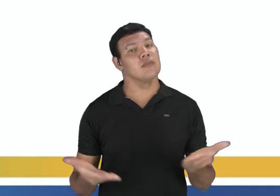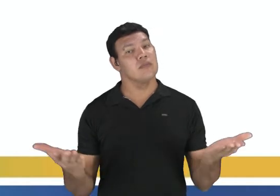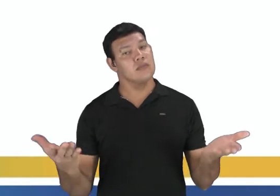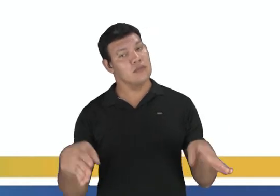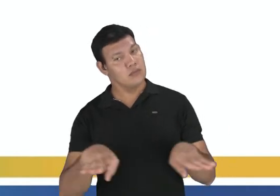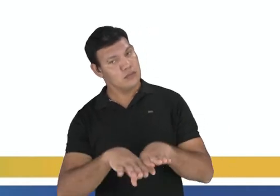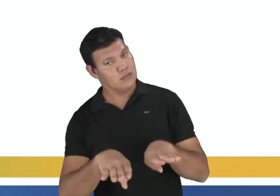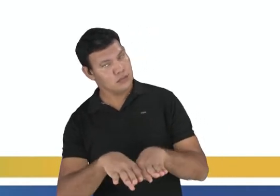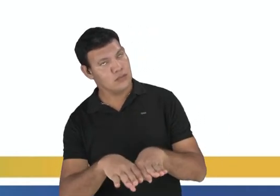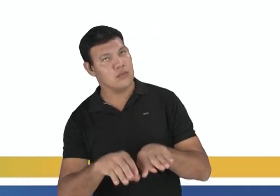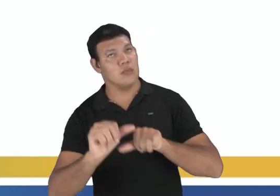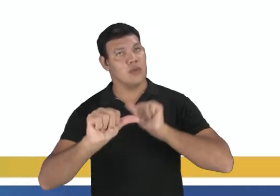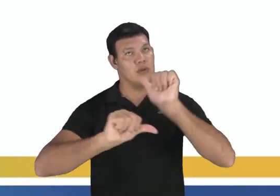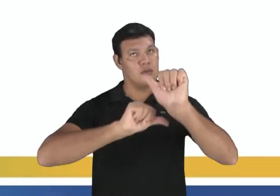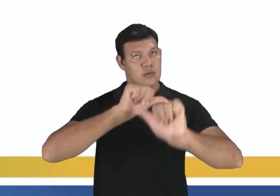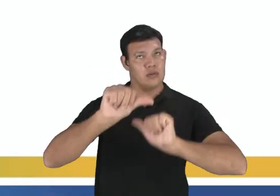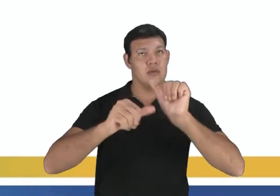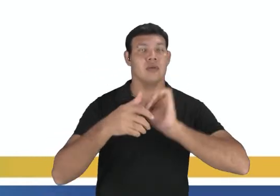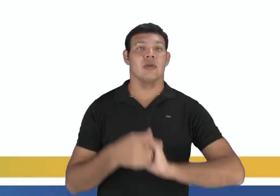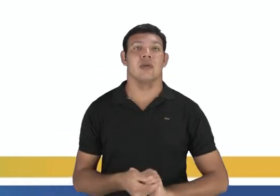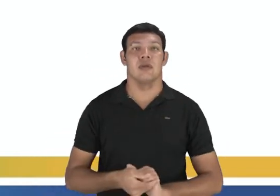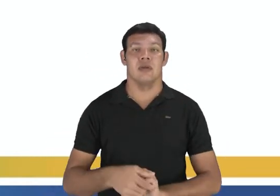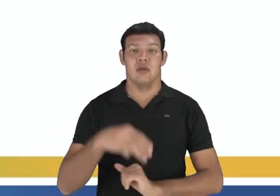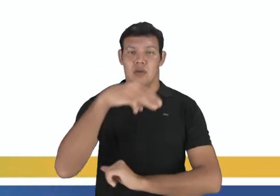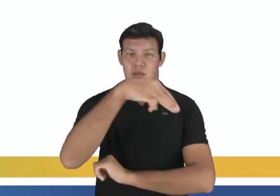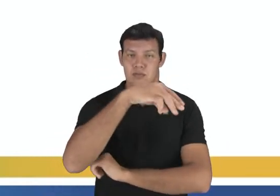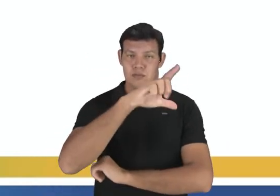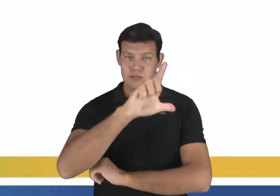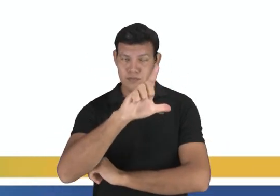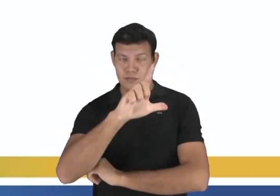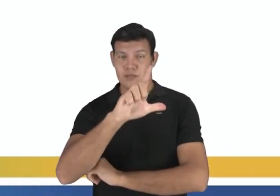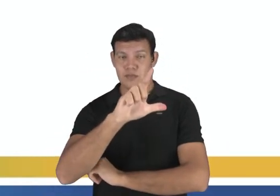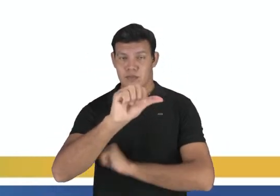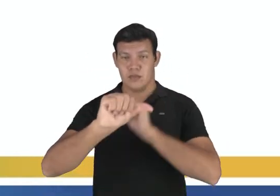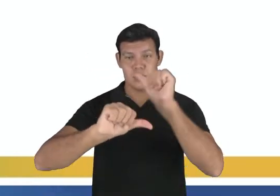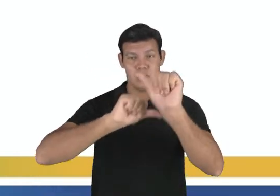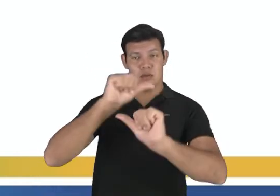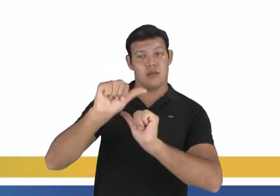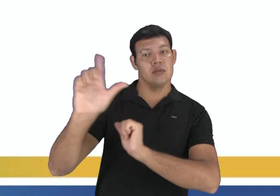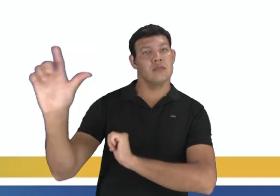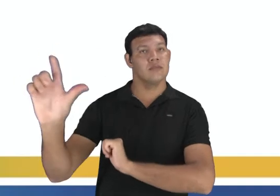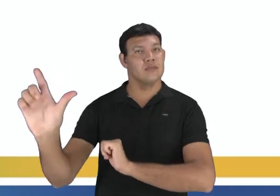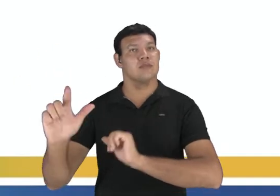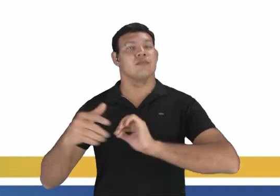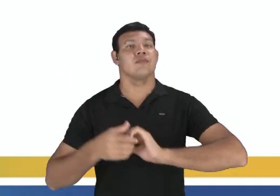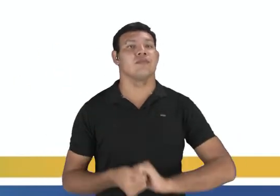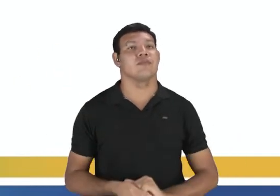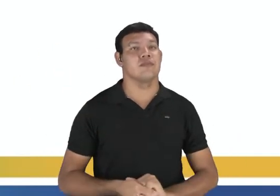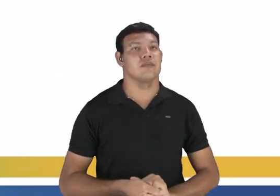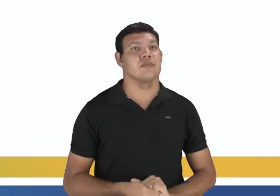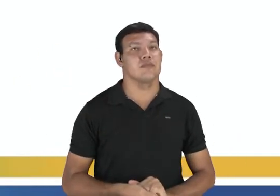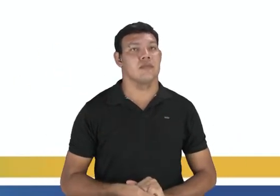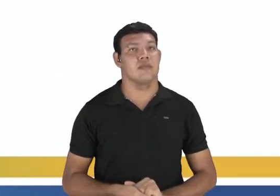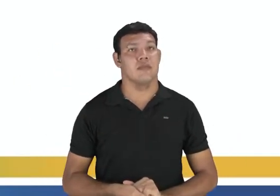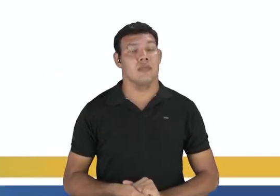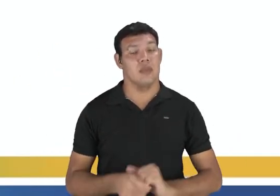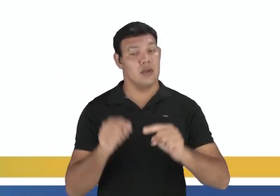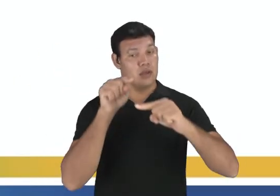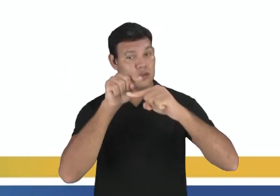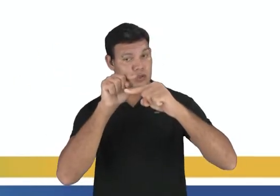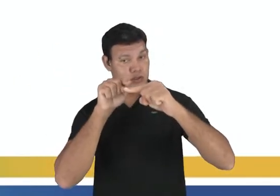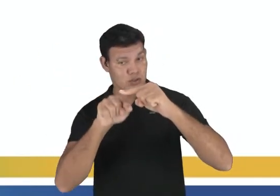Nós também podemos fazer a seguinte transformação. Por exemplo, 700 mililitros em litro. Então,